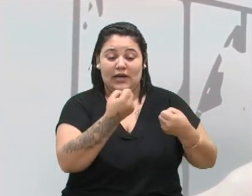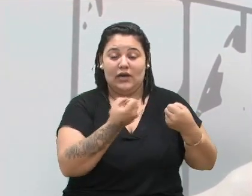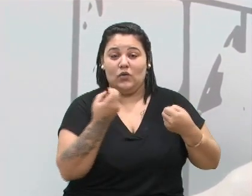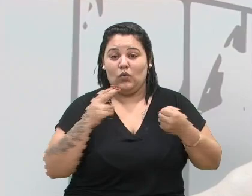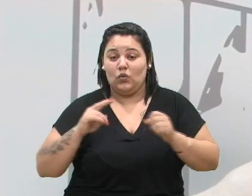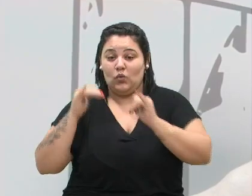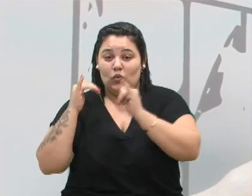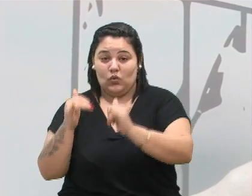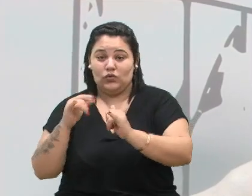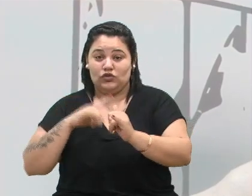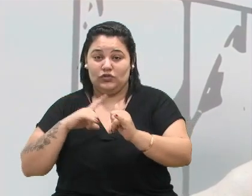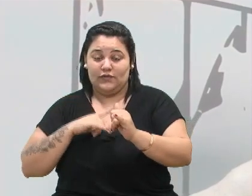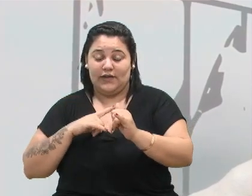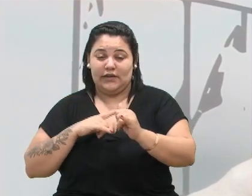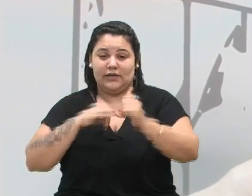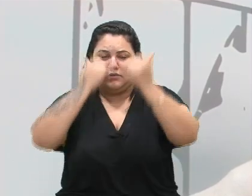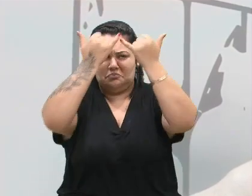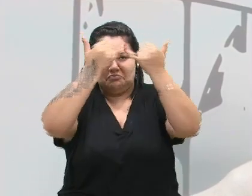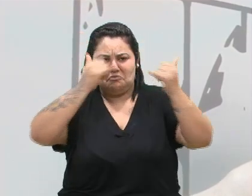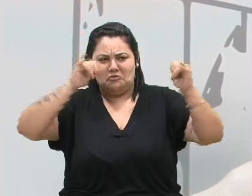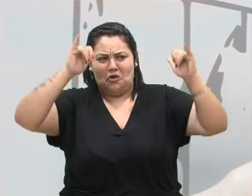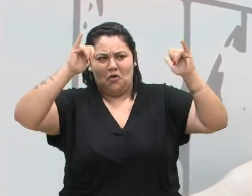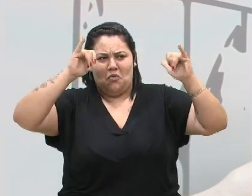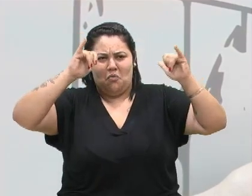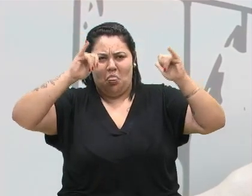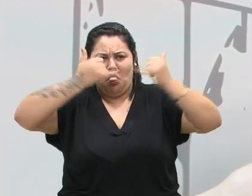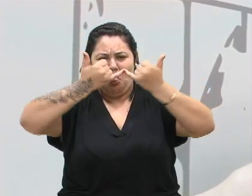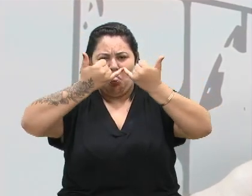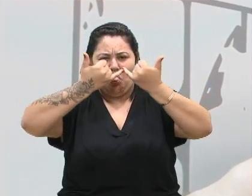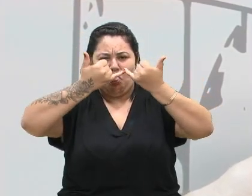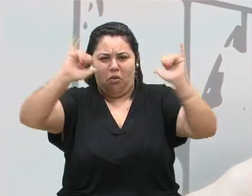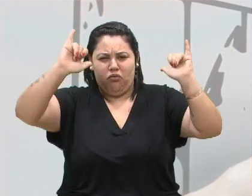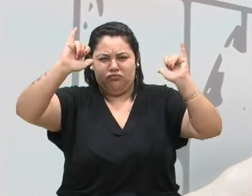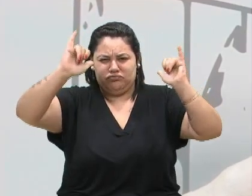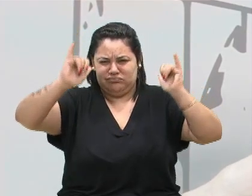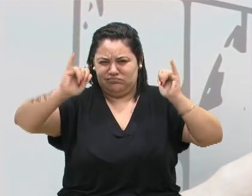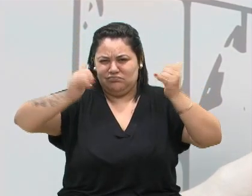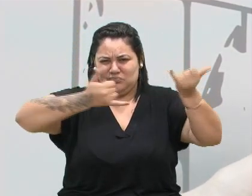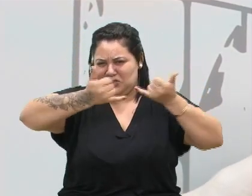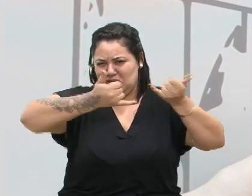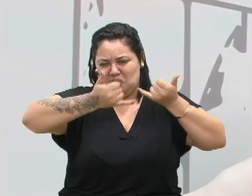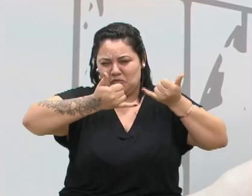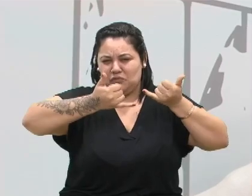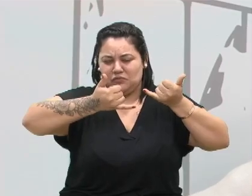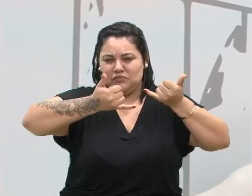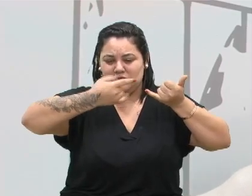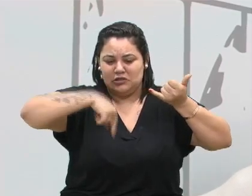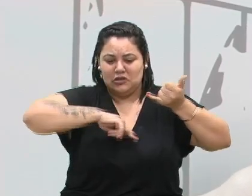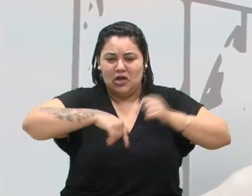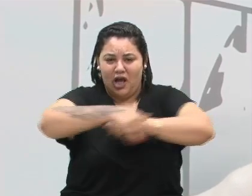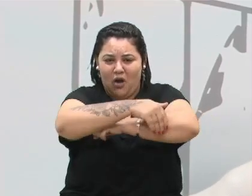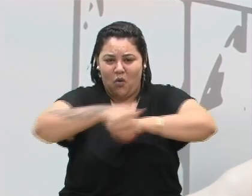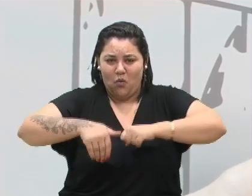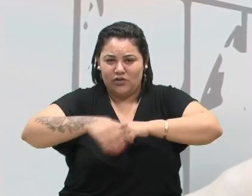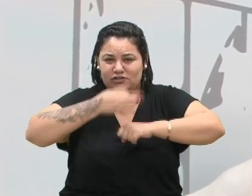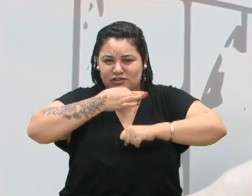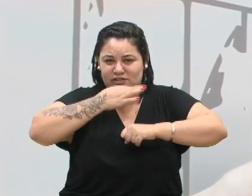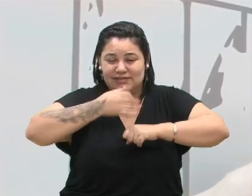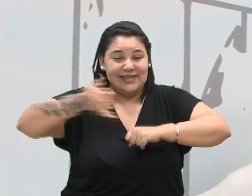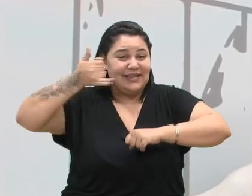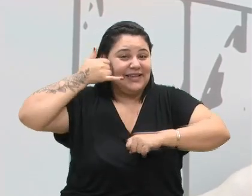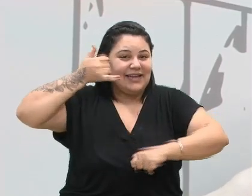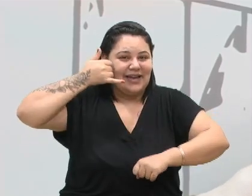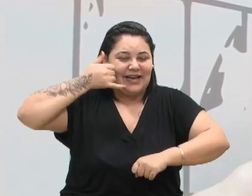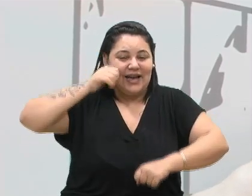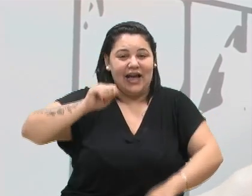tiver algum caso de arrebentar os fios nas nossas ruas da cidade e ligar para o